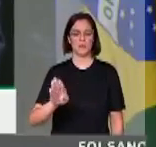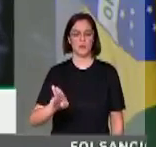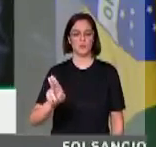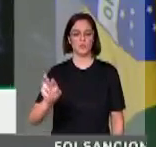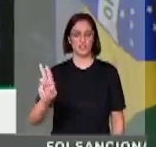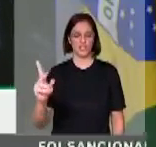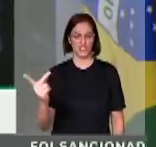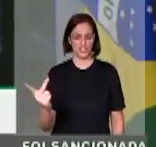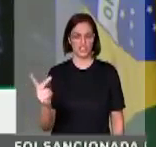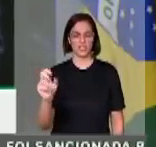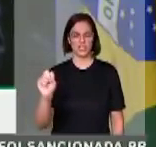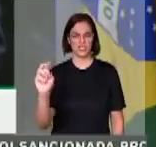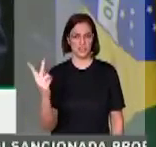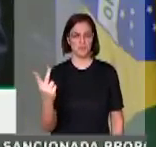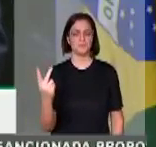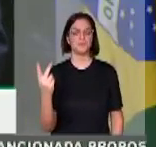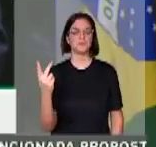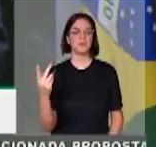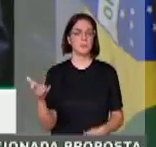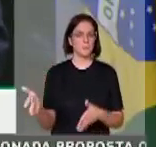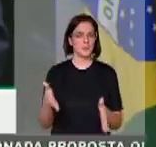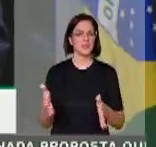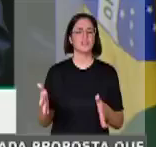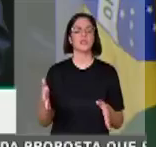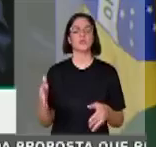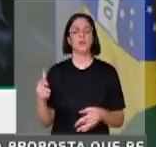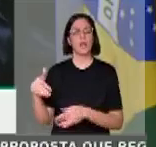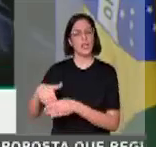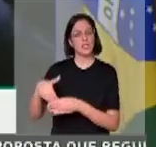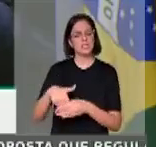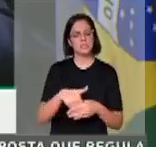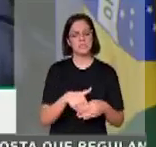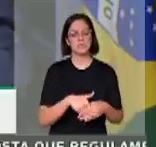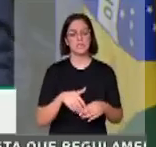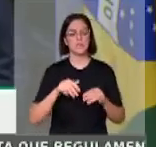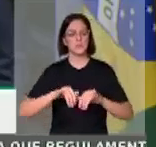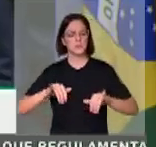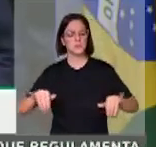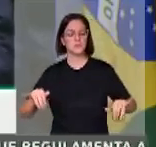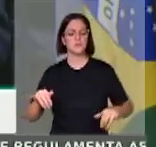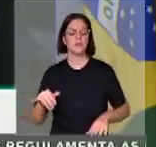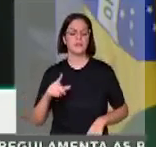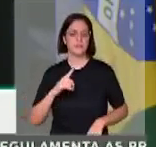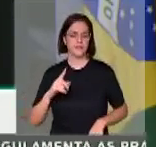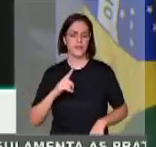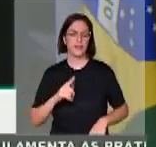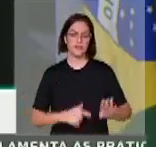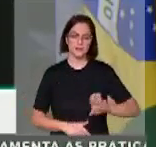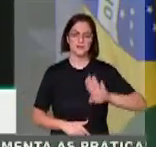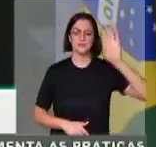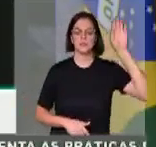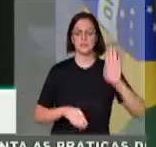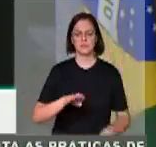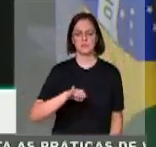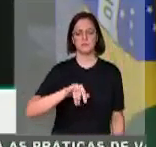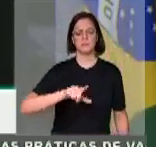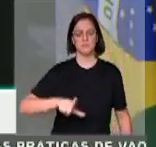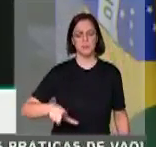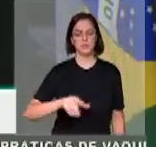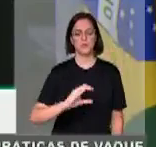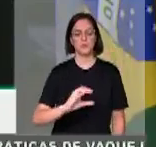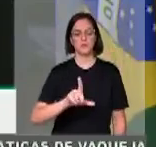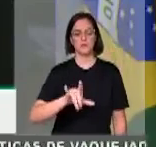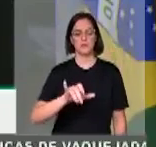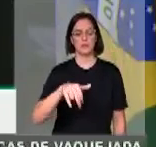dupla eleitoral da sua eleição, com o grande presidente da República, candidato do presidente Bill Clinton, que era Al